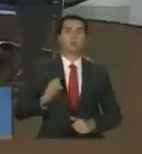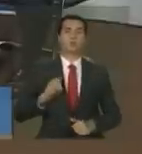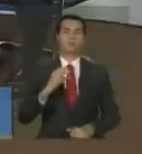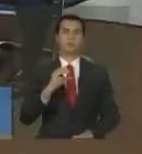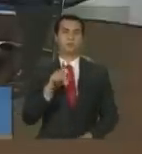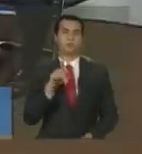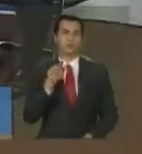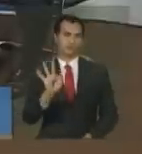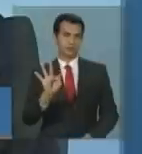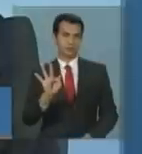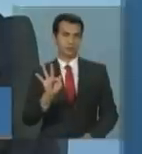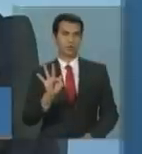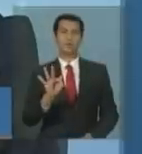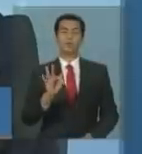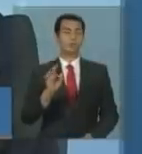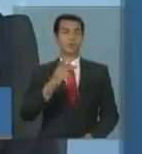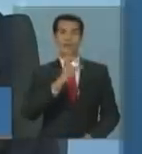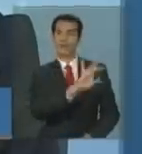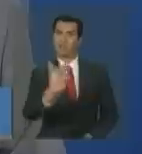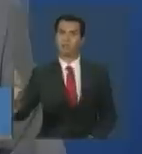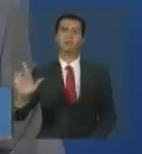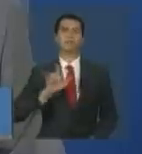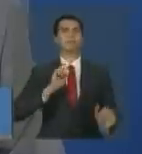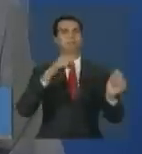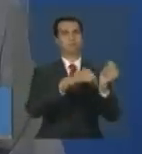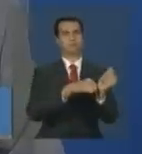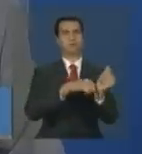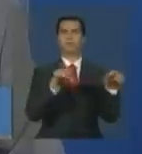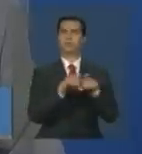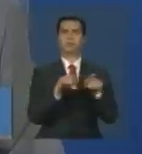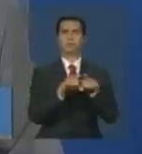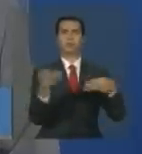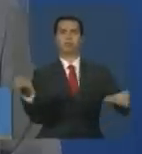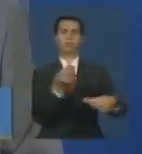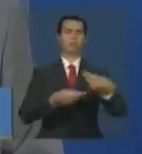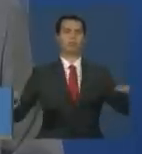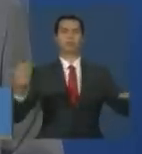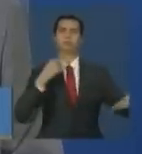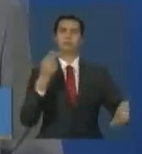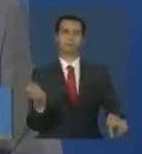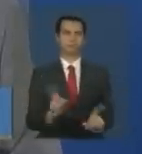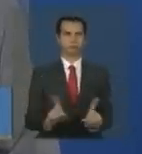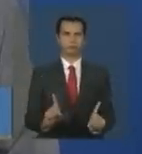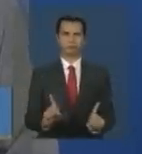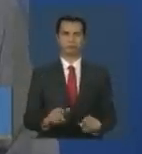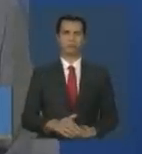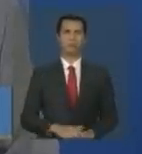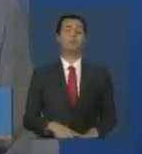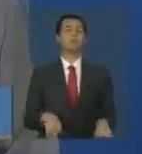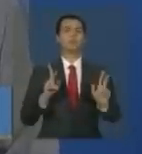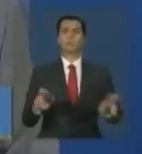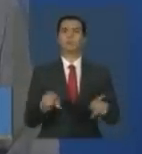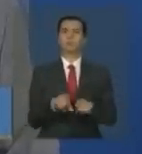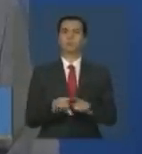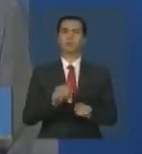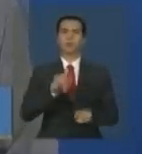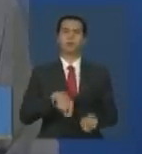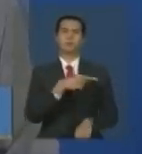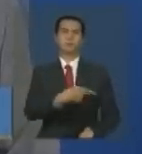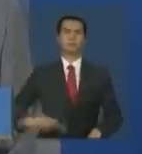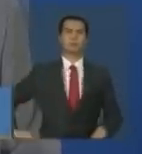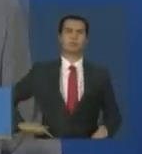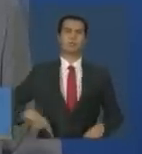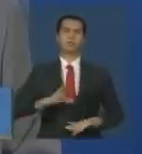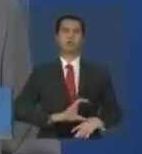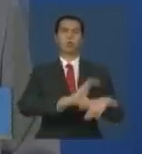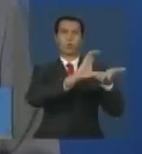é individual e intransferível. Né? É a mesma coisa para os conselhos. Então, o presidente do conselho e o vice-presidente,